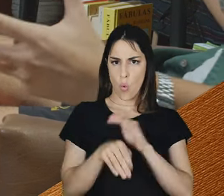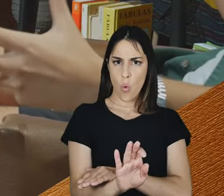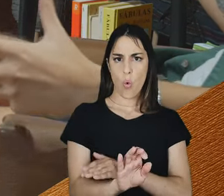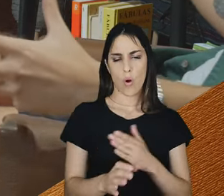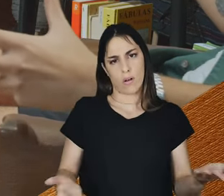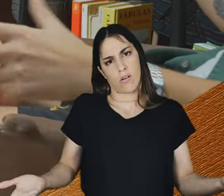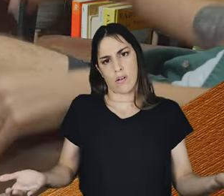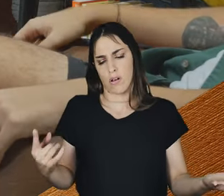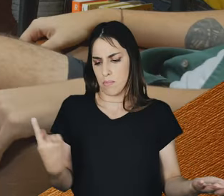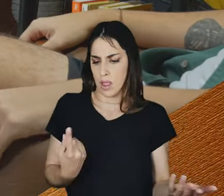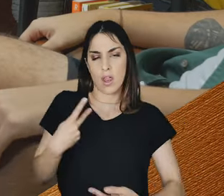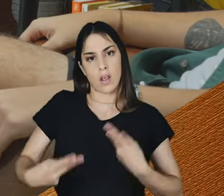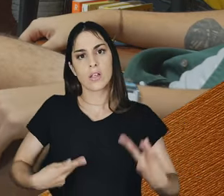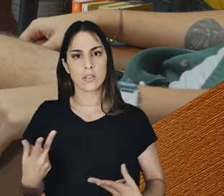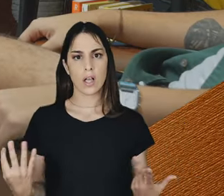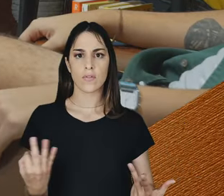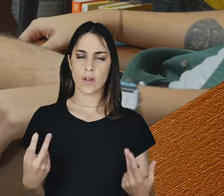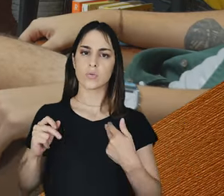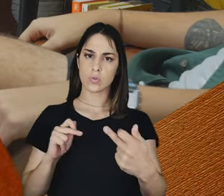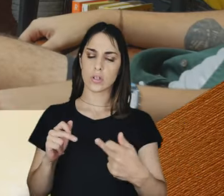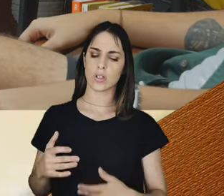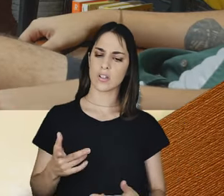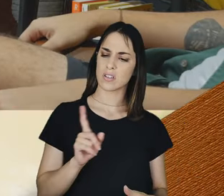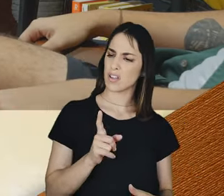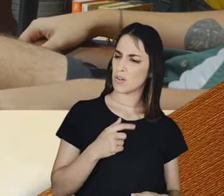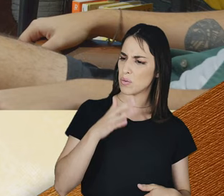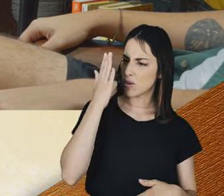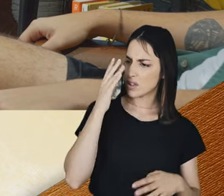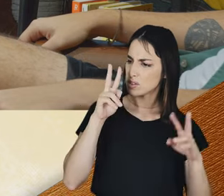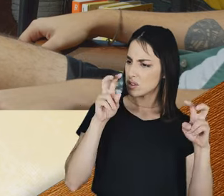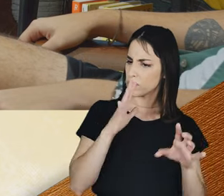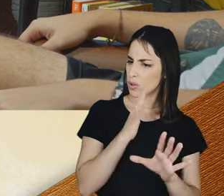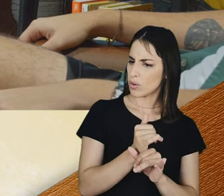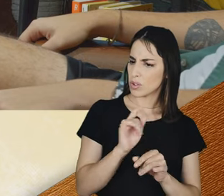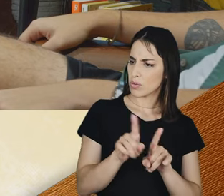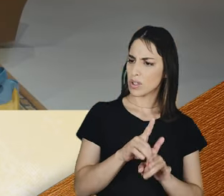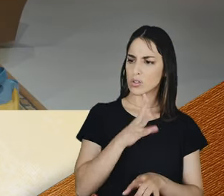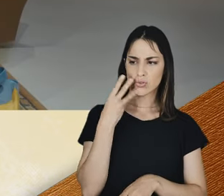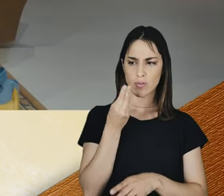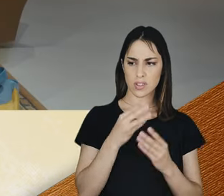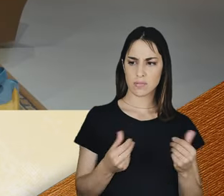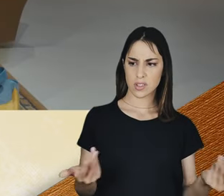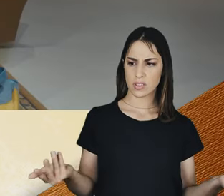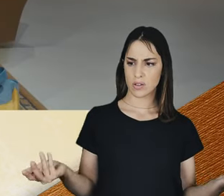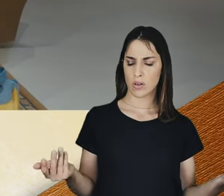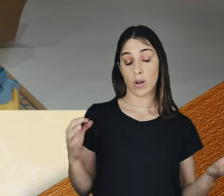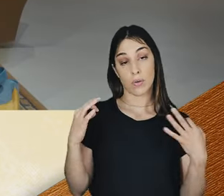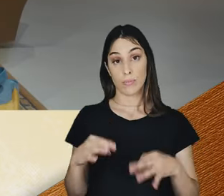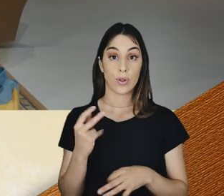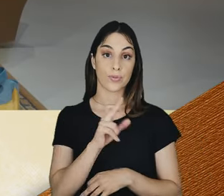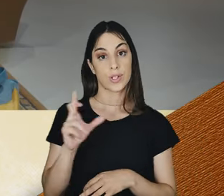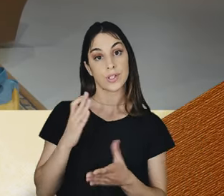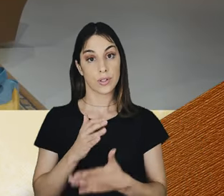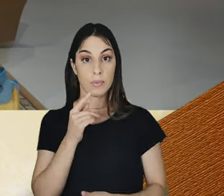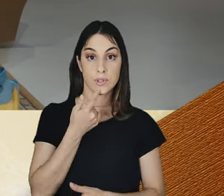Não, eu acho... Se é para discutir. Eu acho que o que nós estamos aqui para analisar é o caso de um jovem desaparecido. Pronto, Vitor, é só para ver se